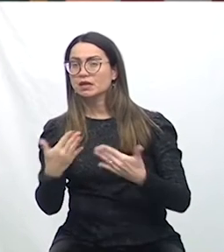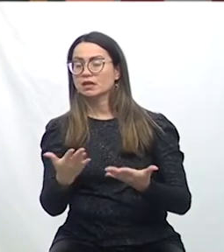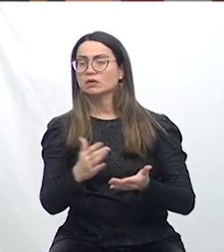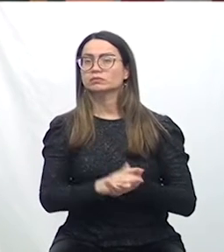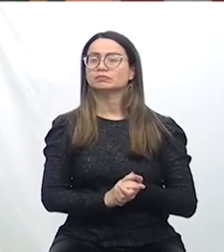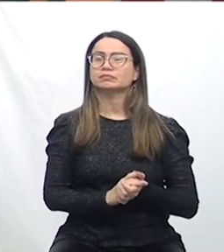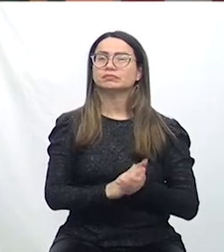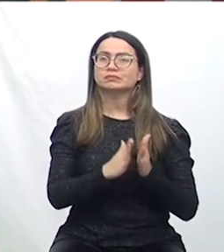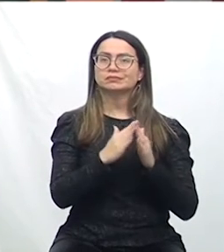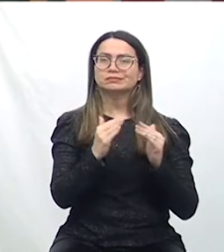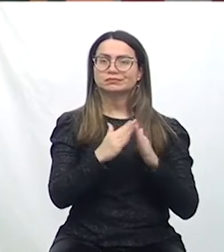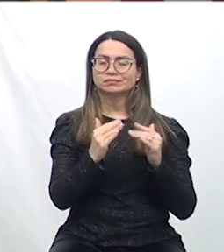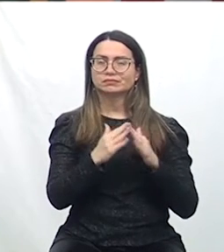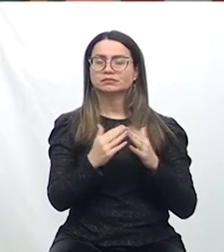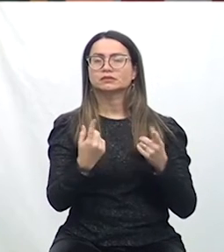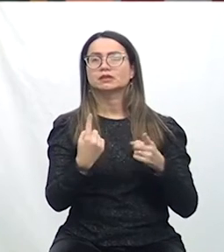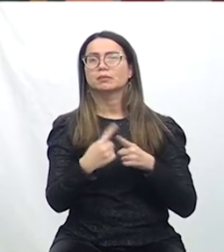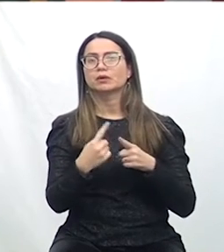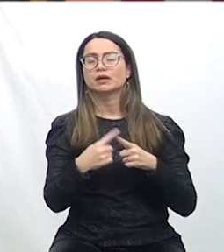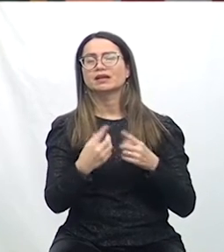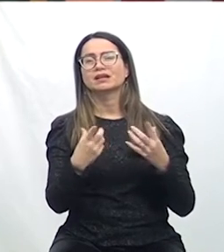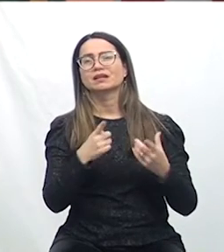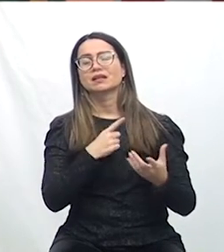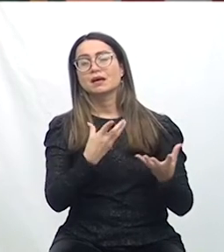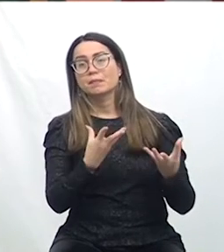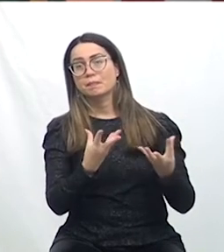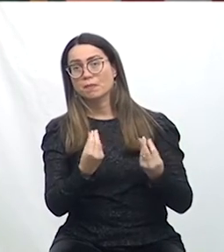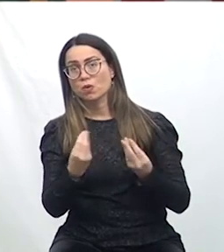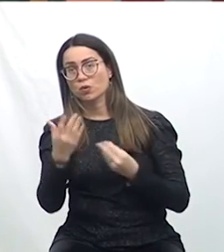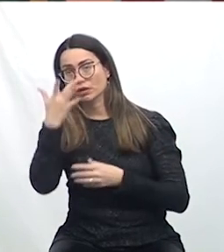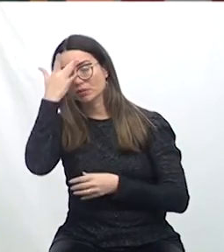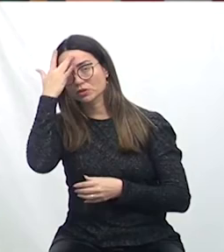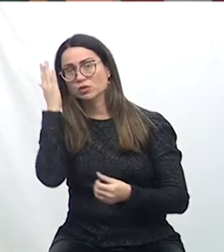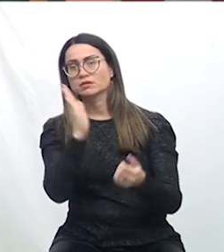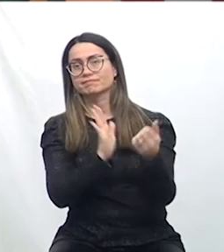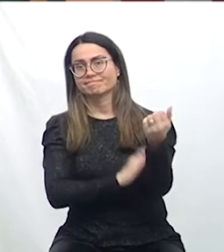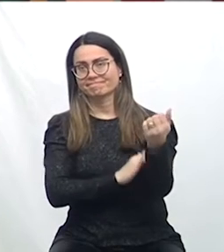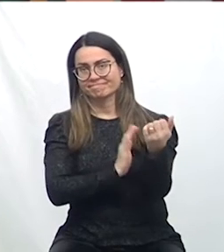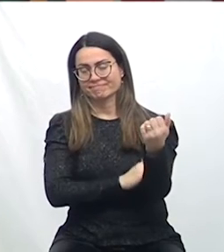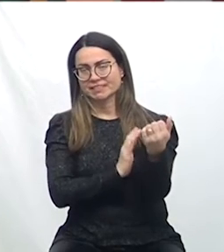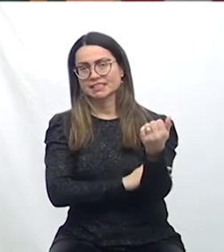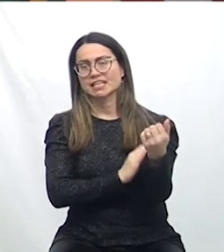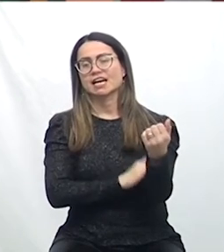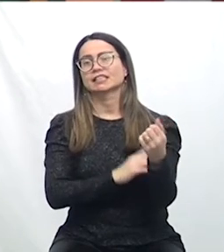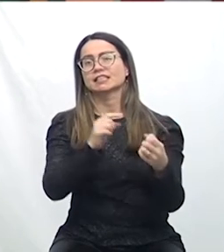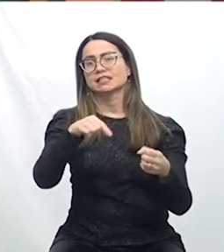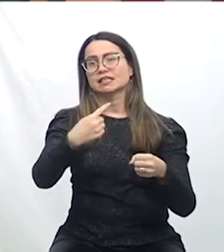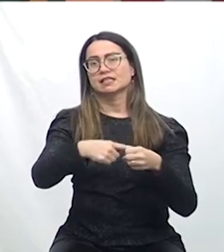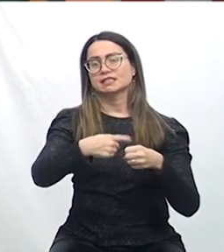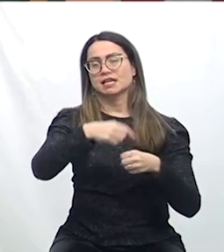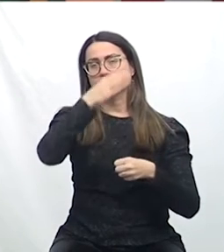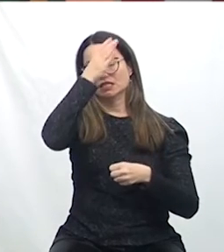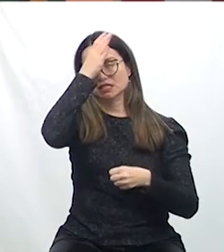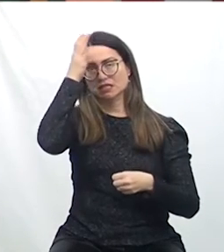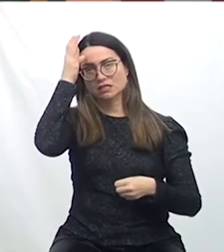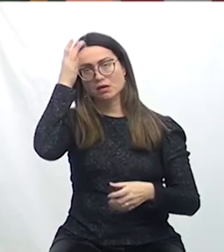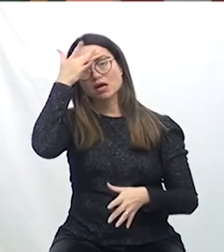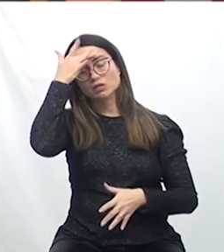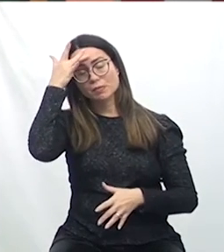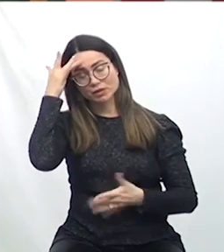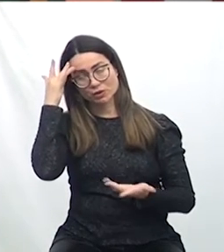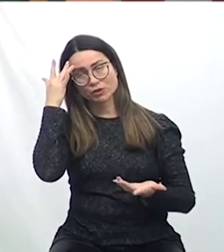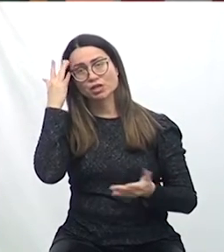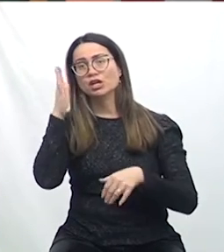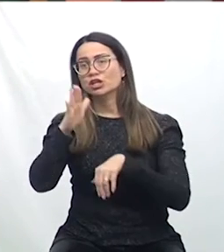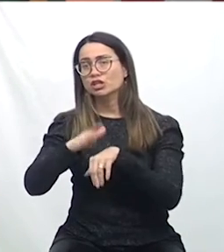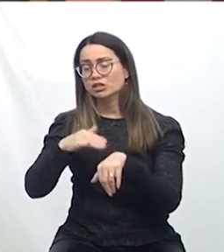função disso. Nós temos ainda vários dependentes químicos na cidade. São pessoas que tiveram oportunidades para sair dessa